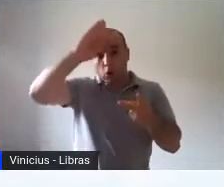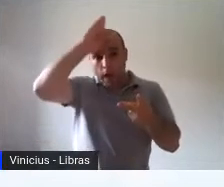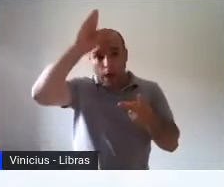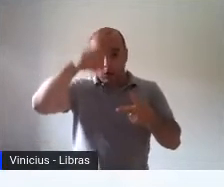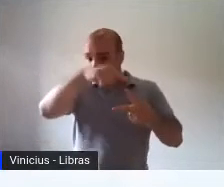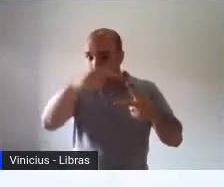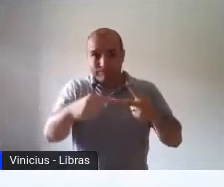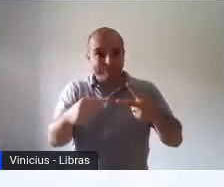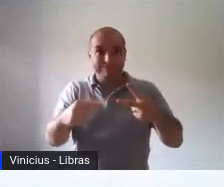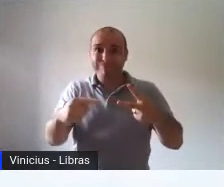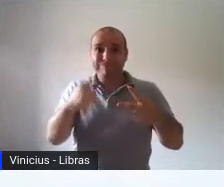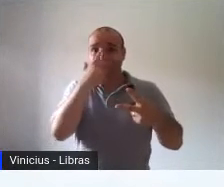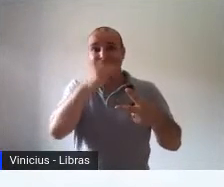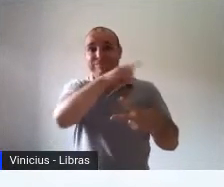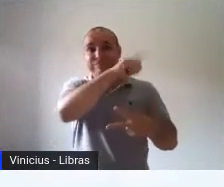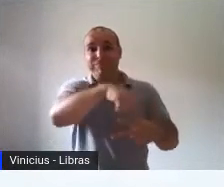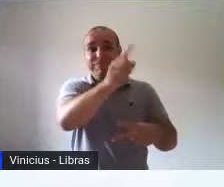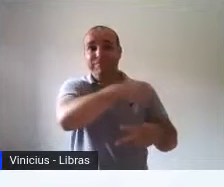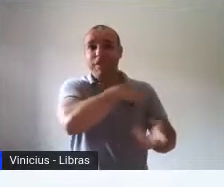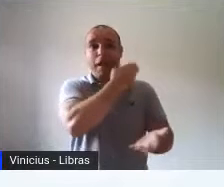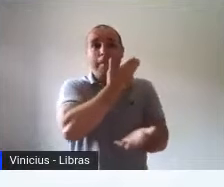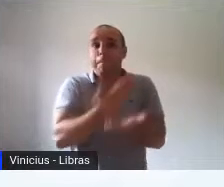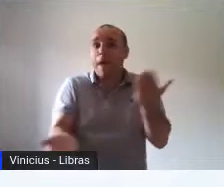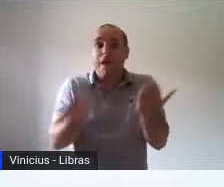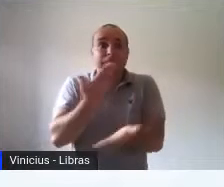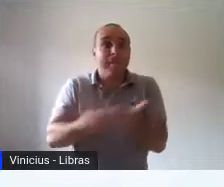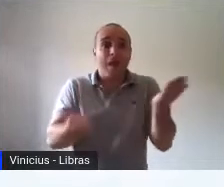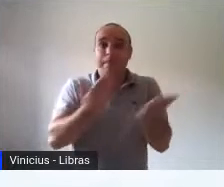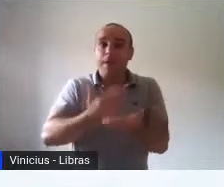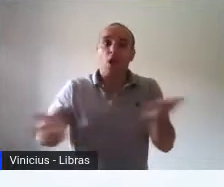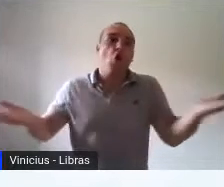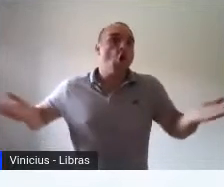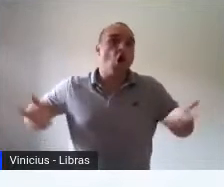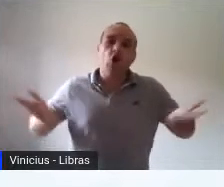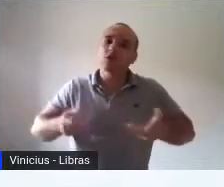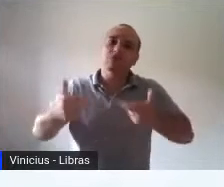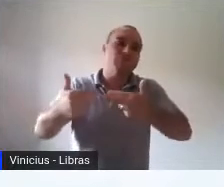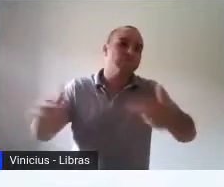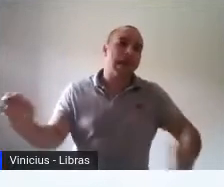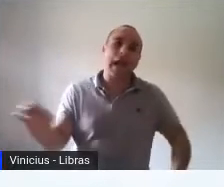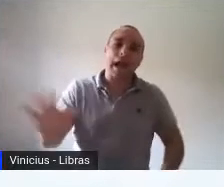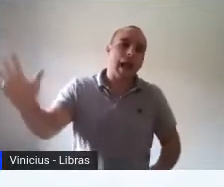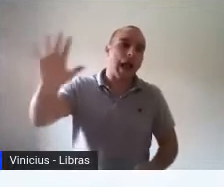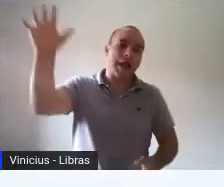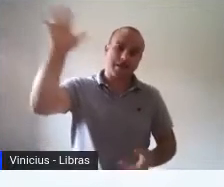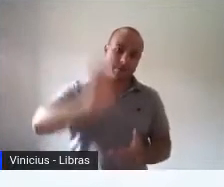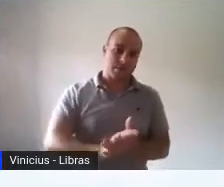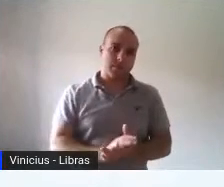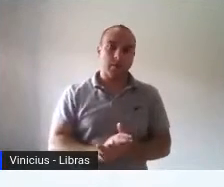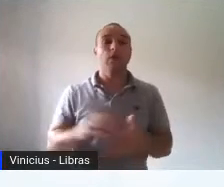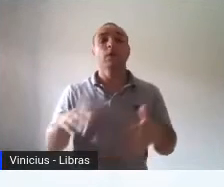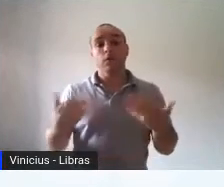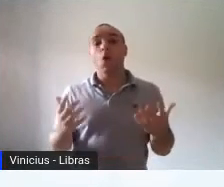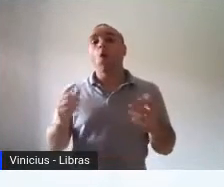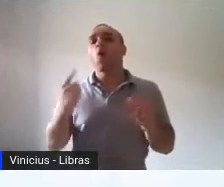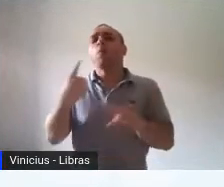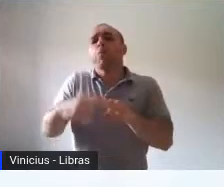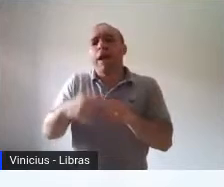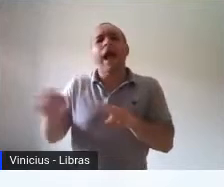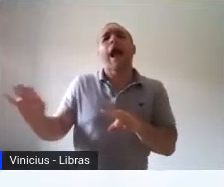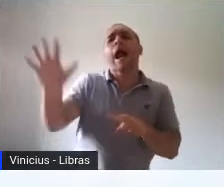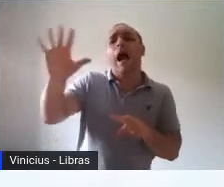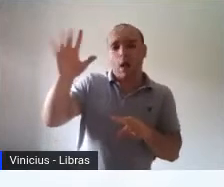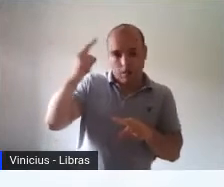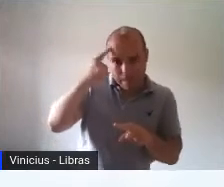esse aumento da inflação. Mas, principalmente, os dois fatores é a questão da alta do dólar, né, que pressiona os